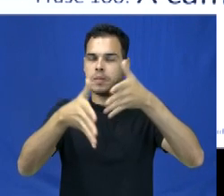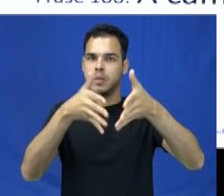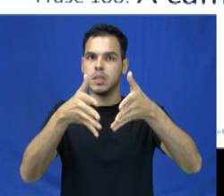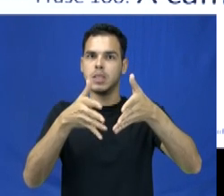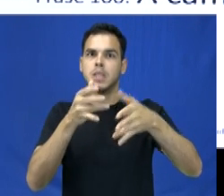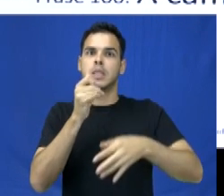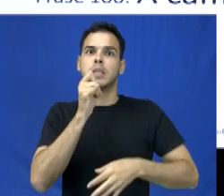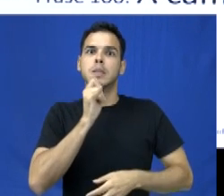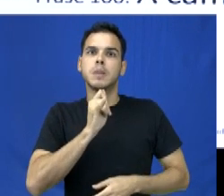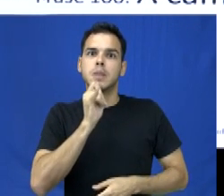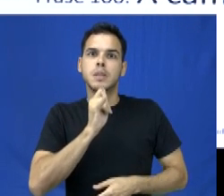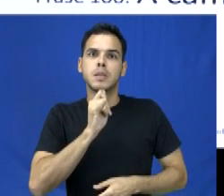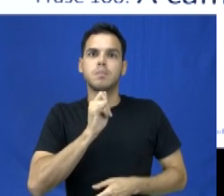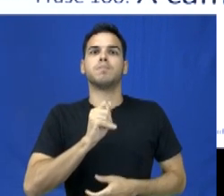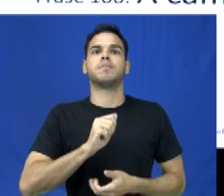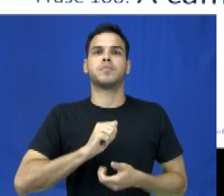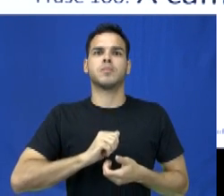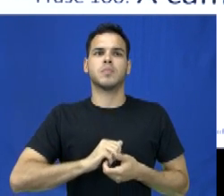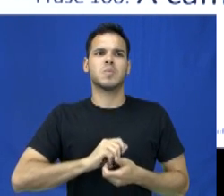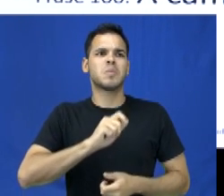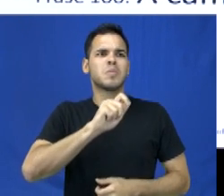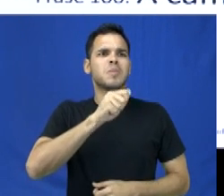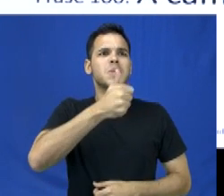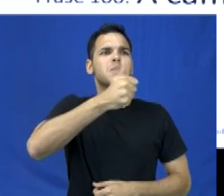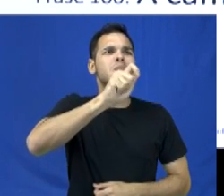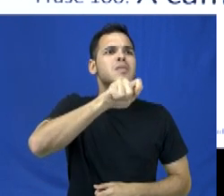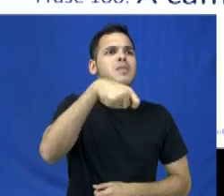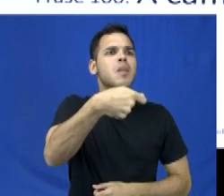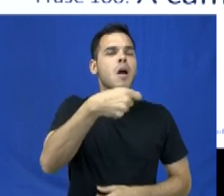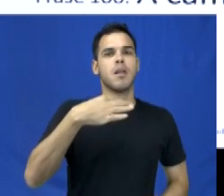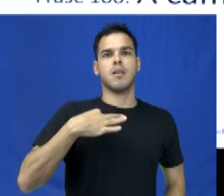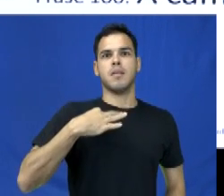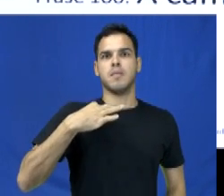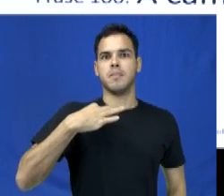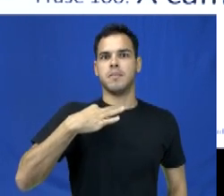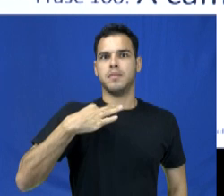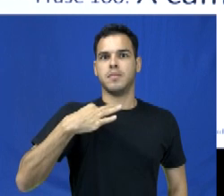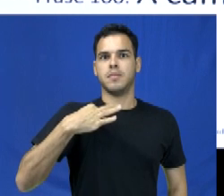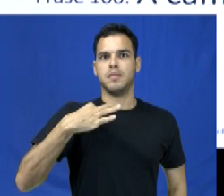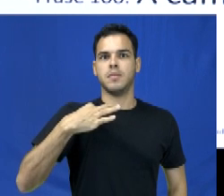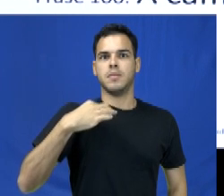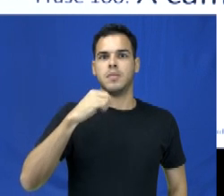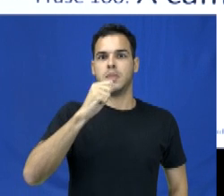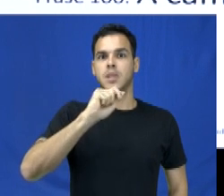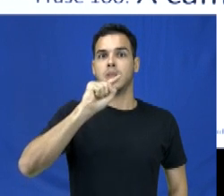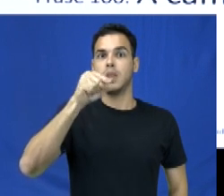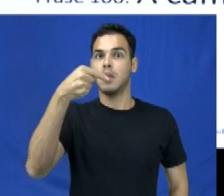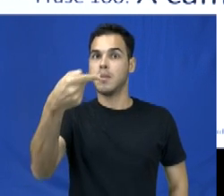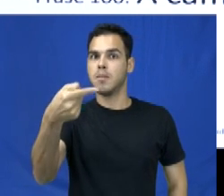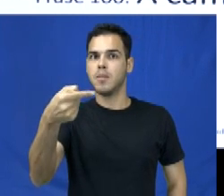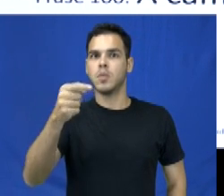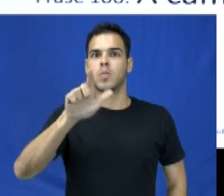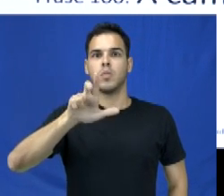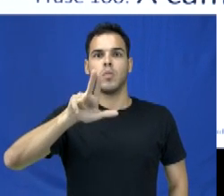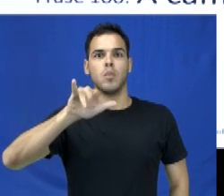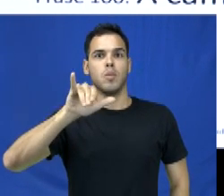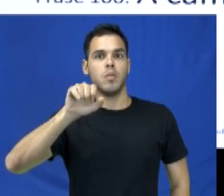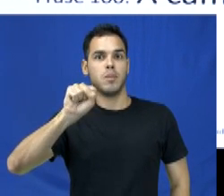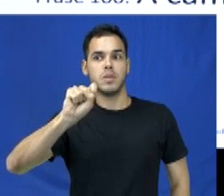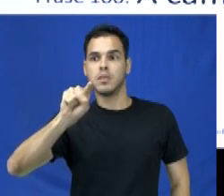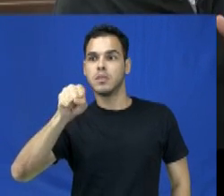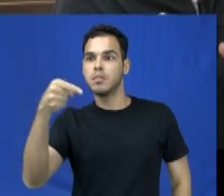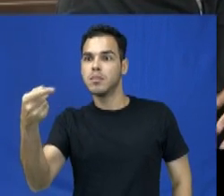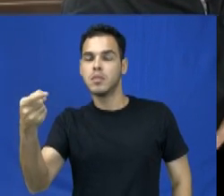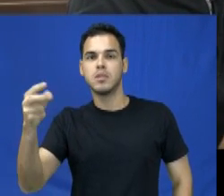ele vai, qual o primeiro sinal? Então ele faz camisa. Depois ele faz, chama Luiz e depois